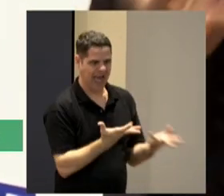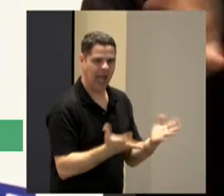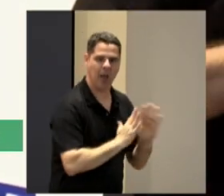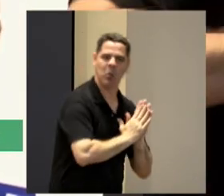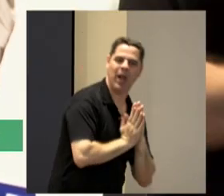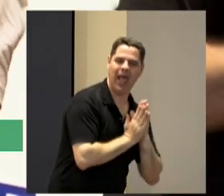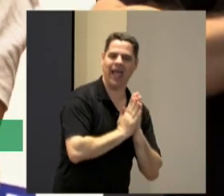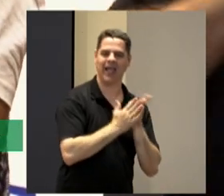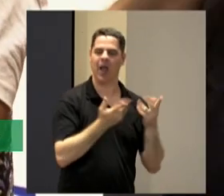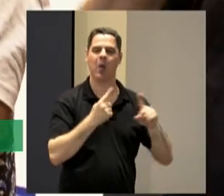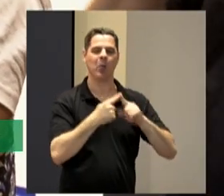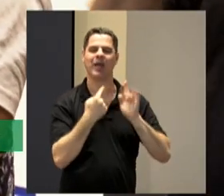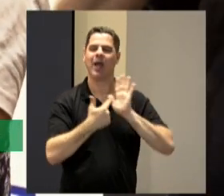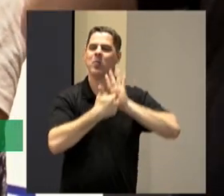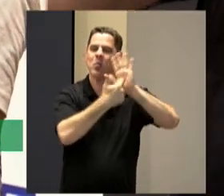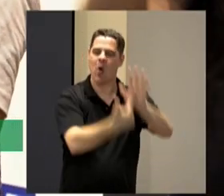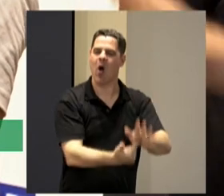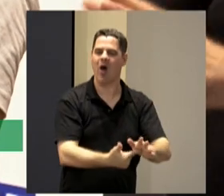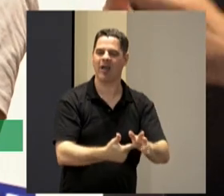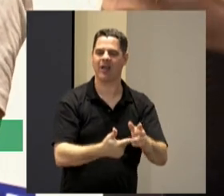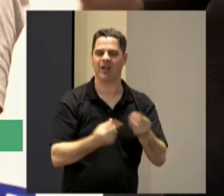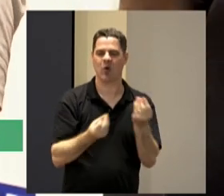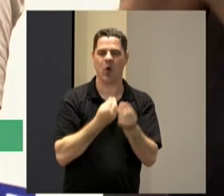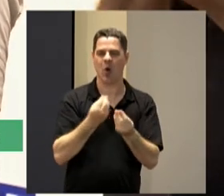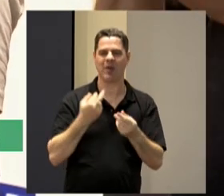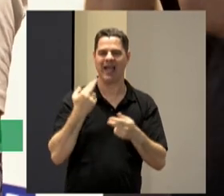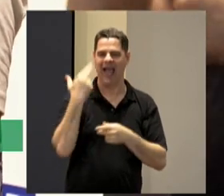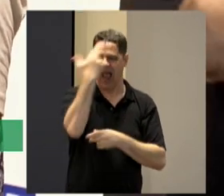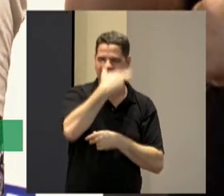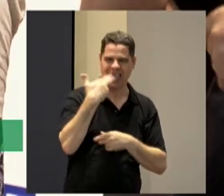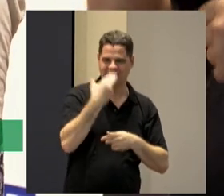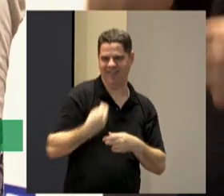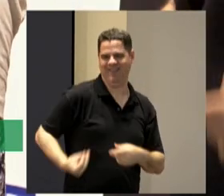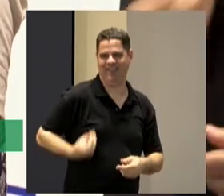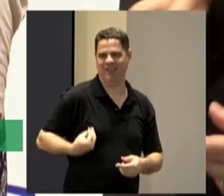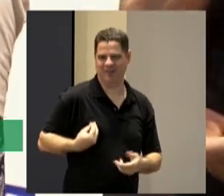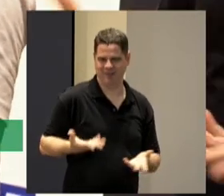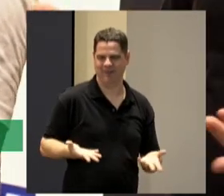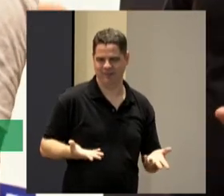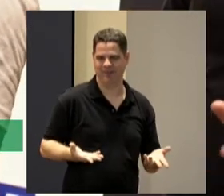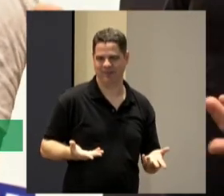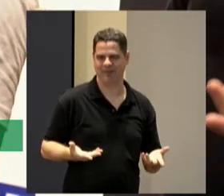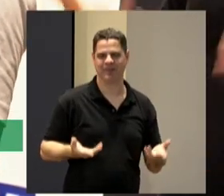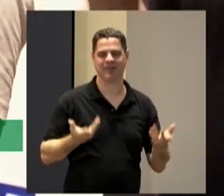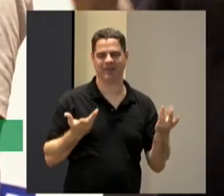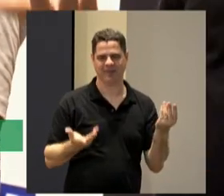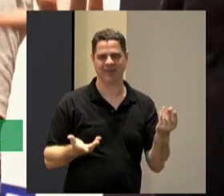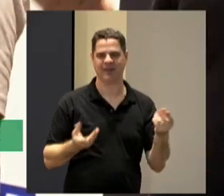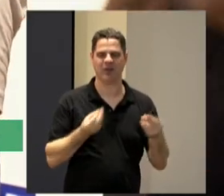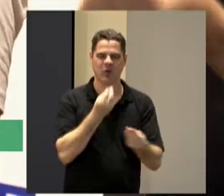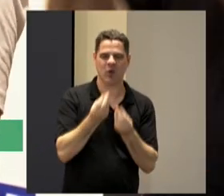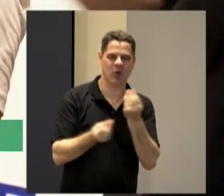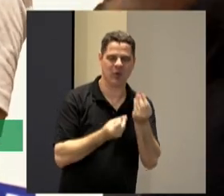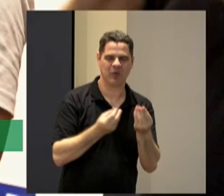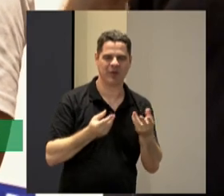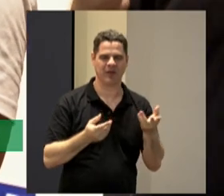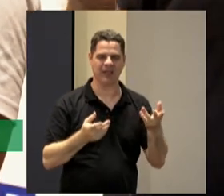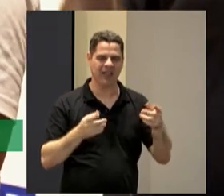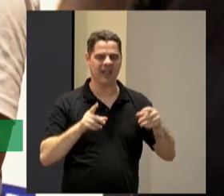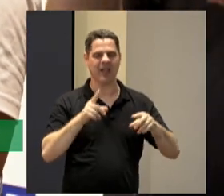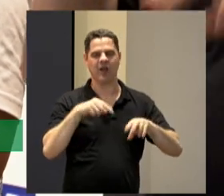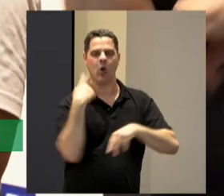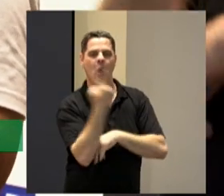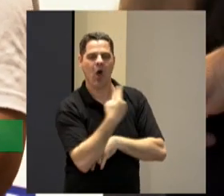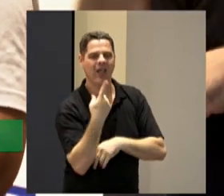Elas estavam dizendo para as professoras como o racismo estava instalado nelas. Também chegou com as professoras, quando